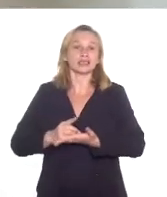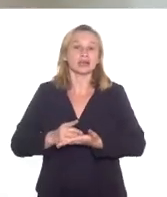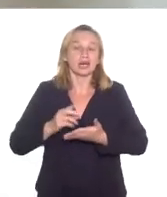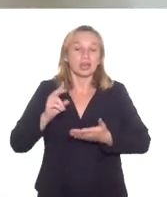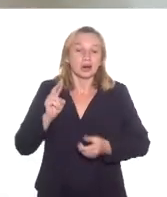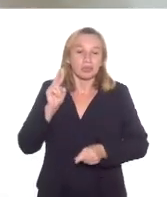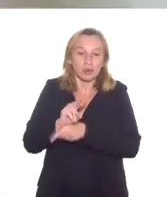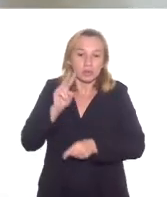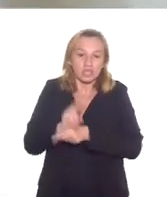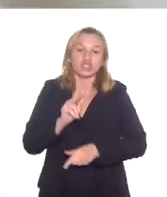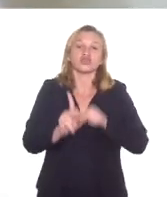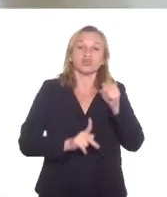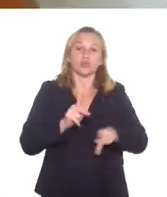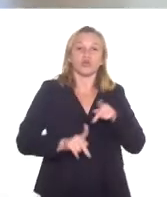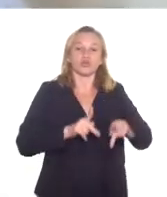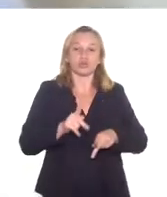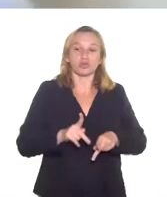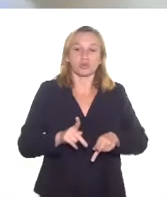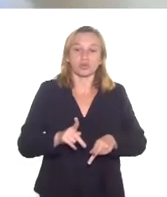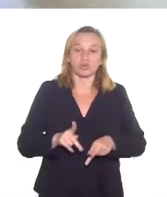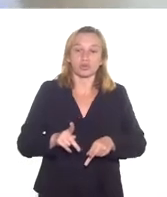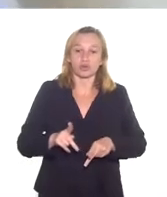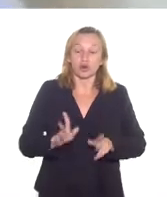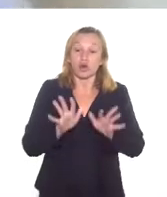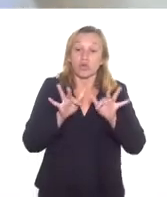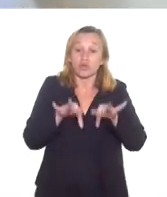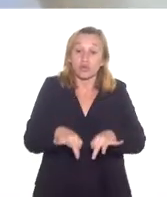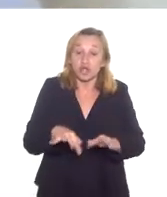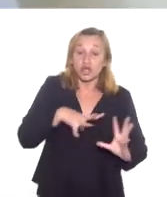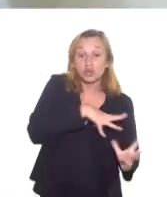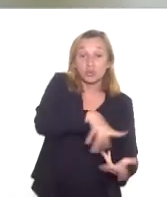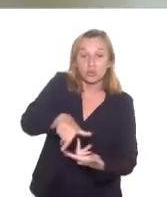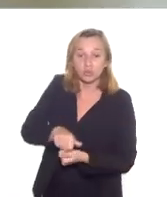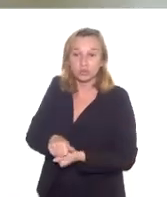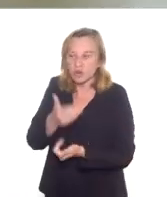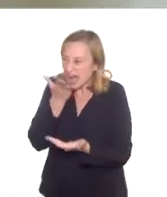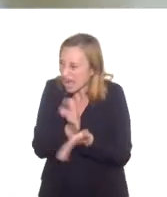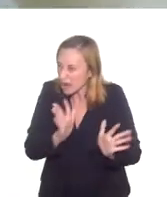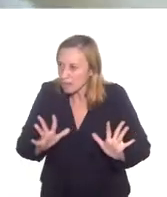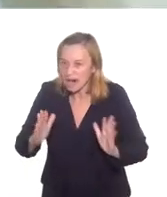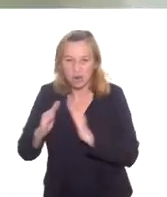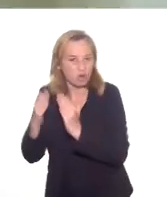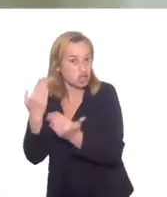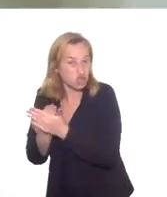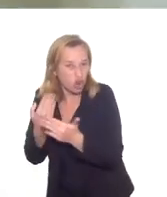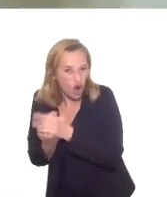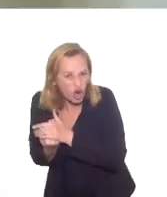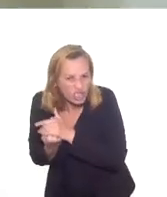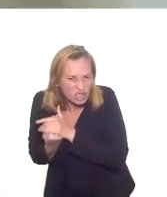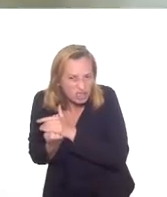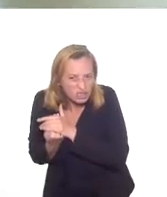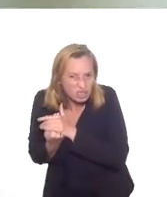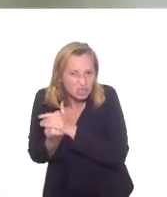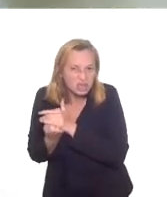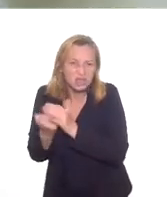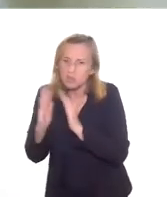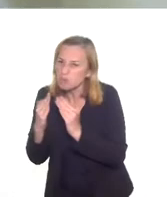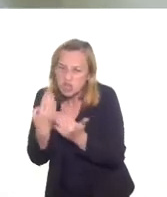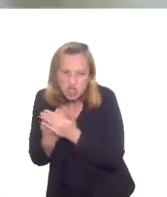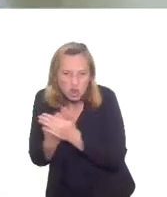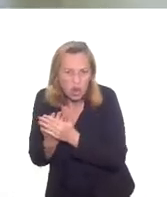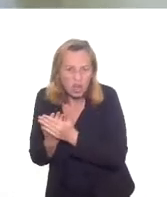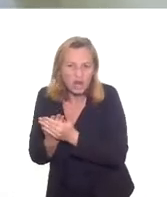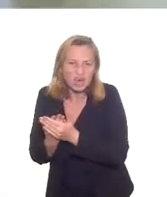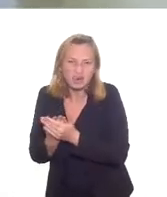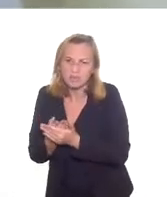da população. O fim do mundo, acabar com o colégio. Um colégio renomado. Não é